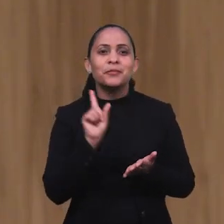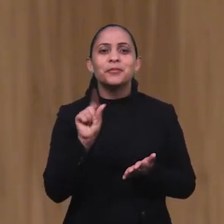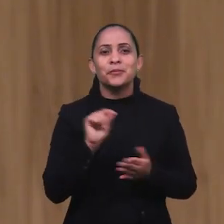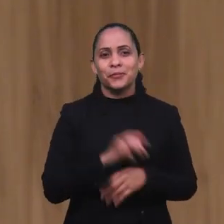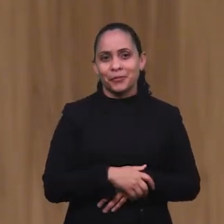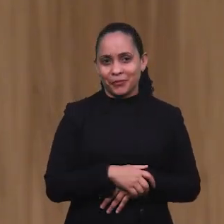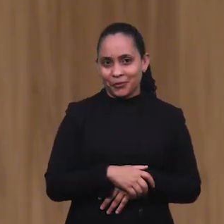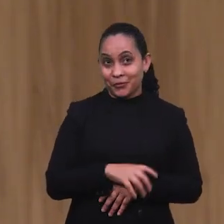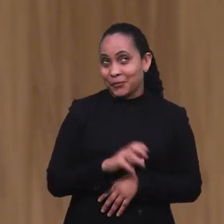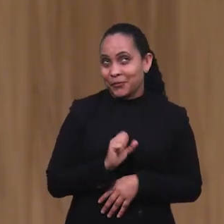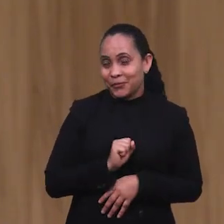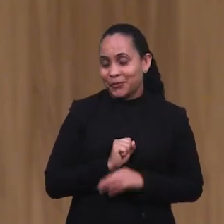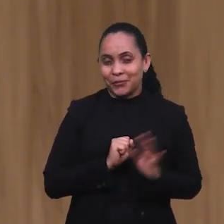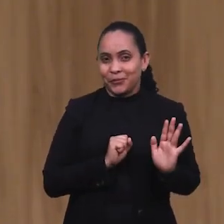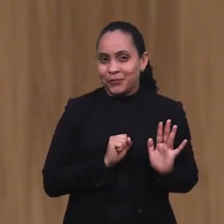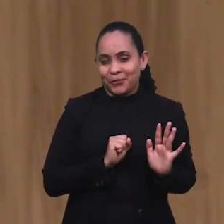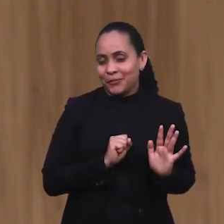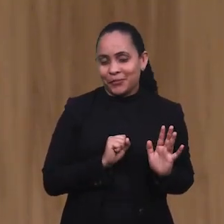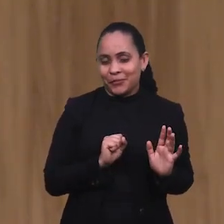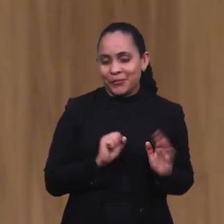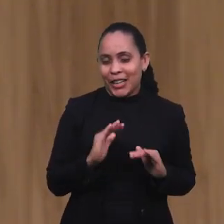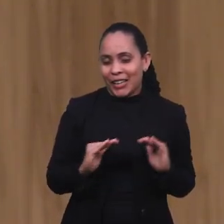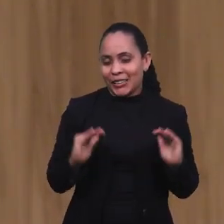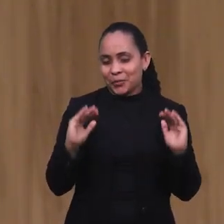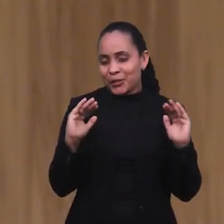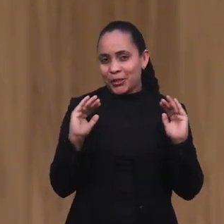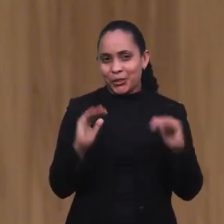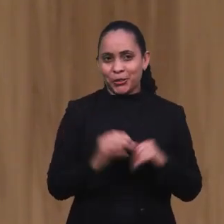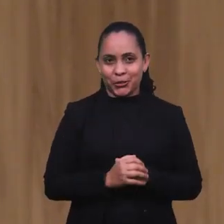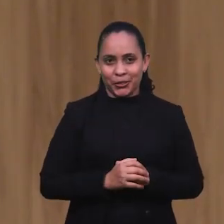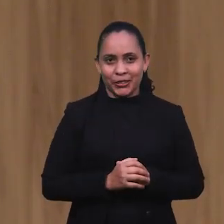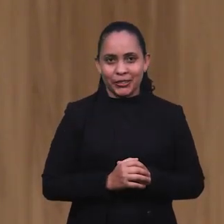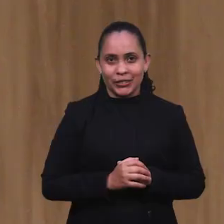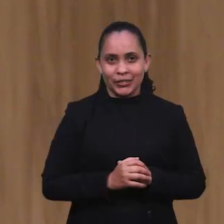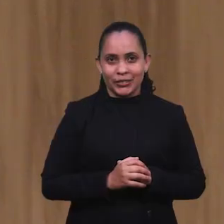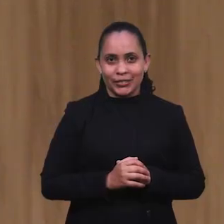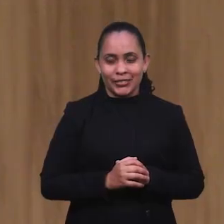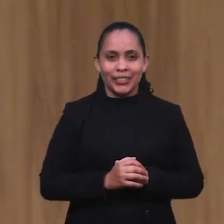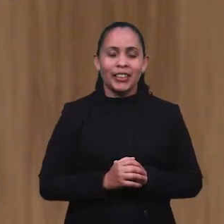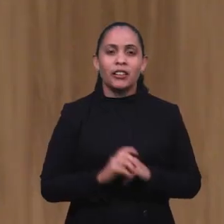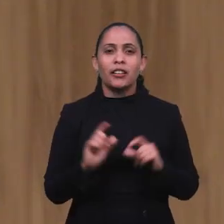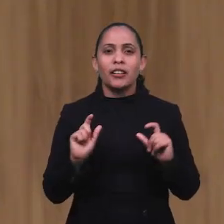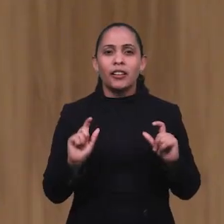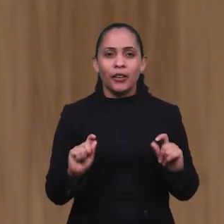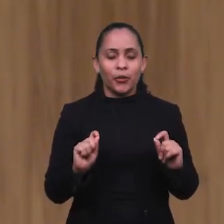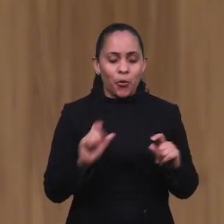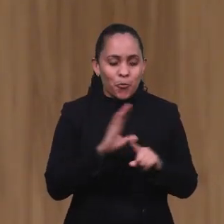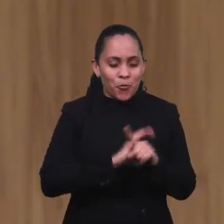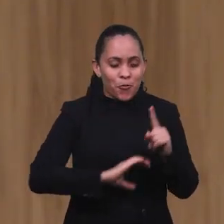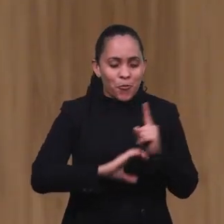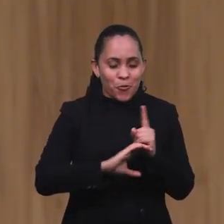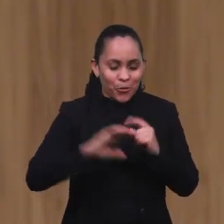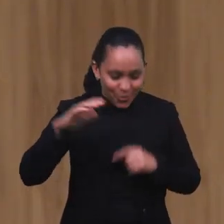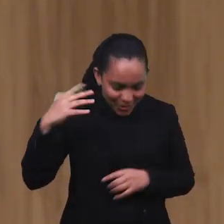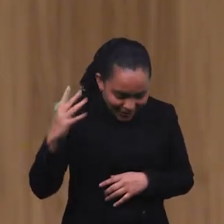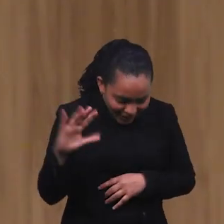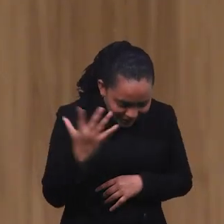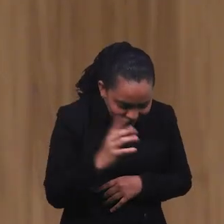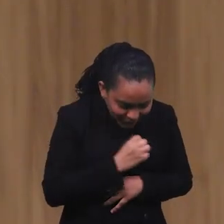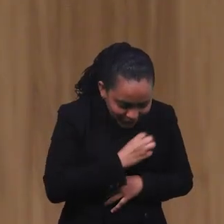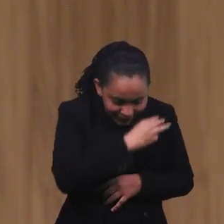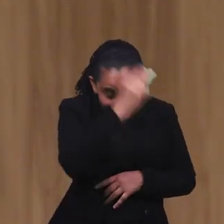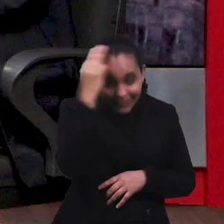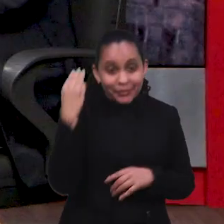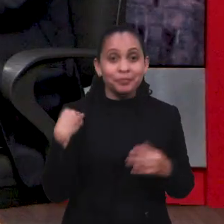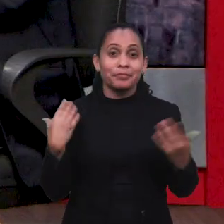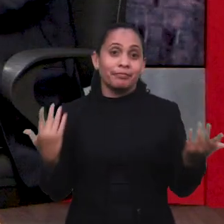venerar? Venerar, o dicionário diz o seguinte, venerar é reverência, devoção, culto, adoração.